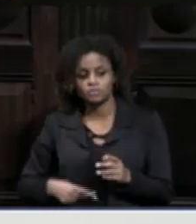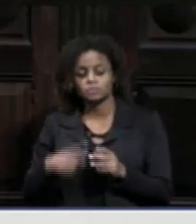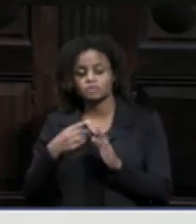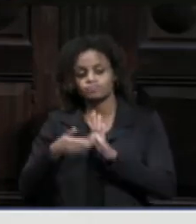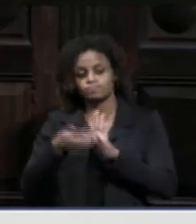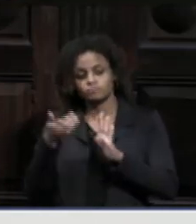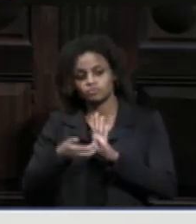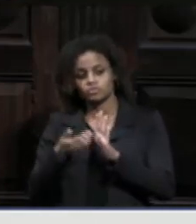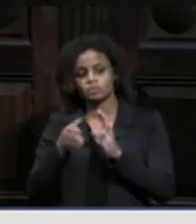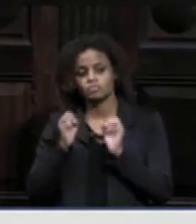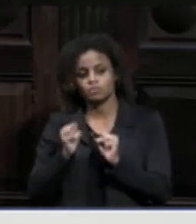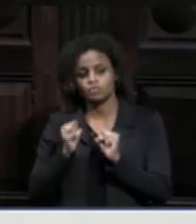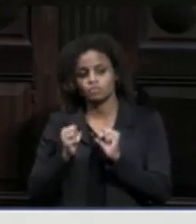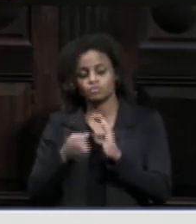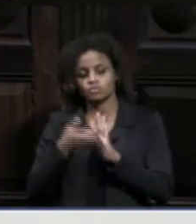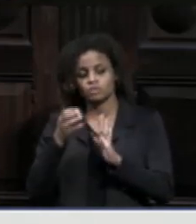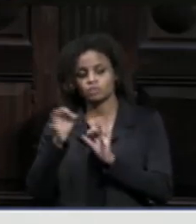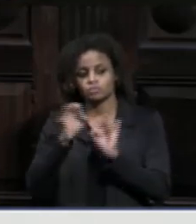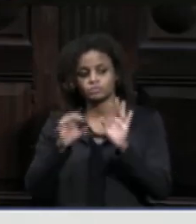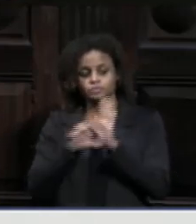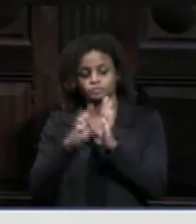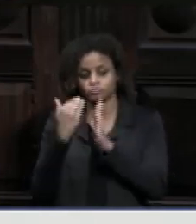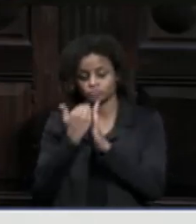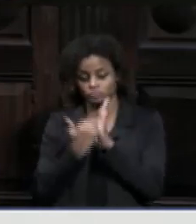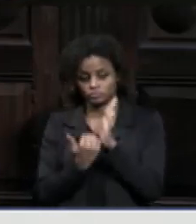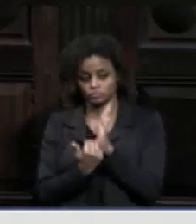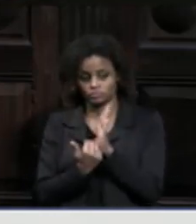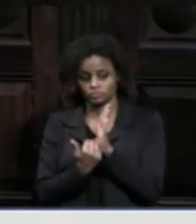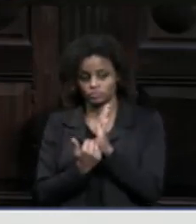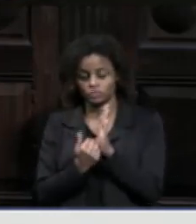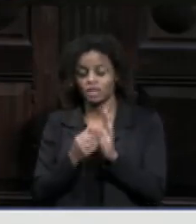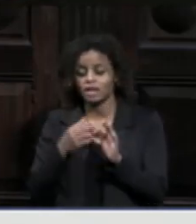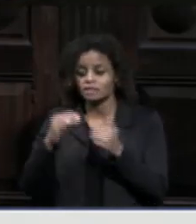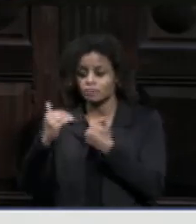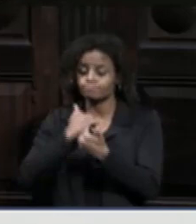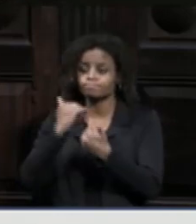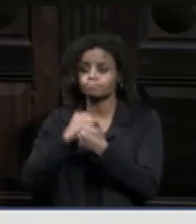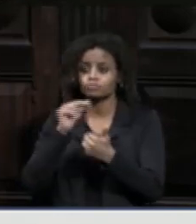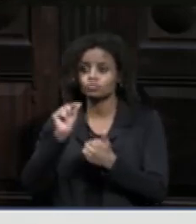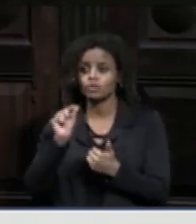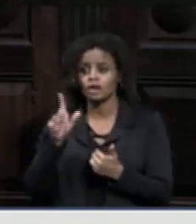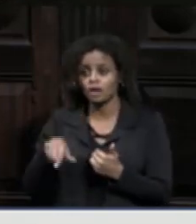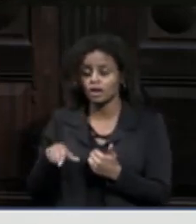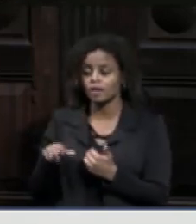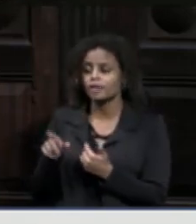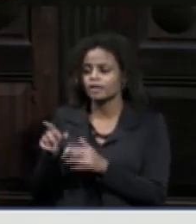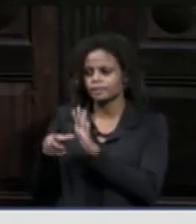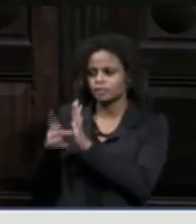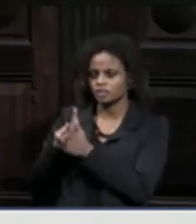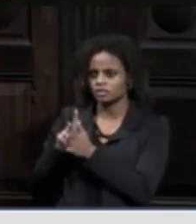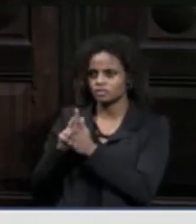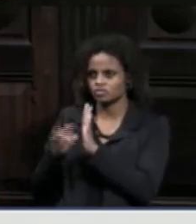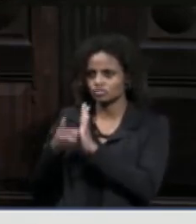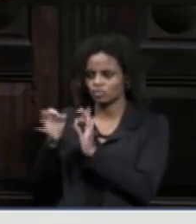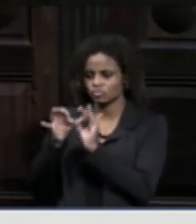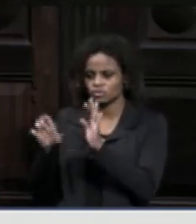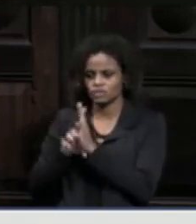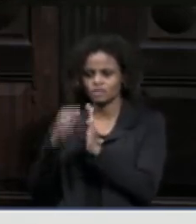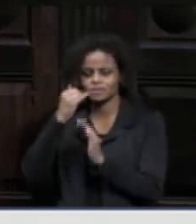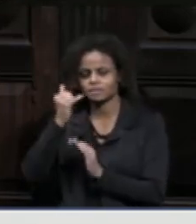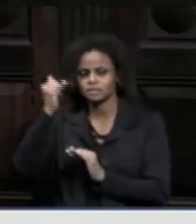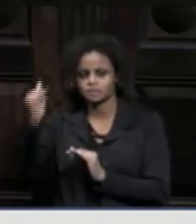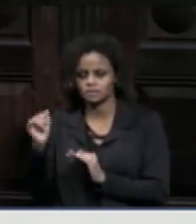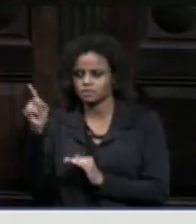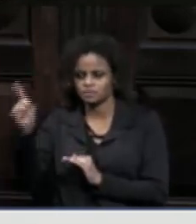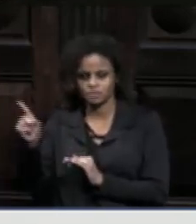pauta. Vossa Excelência me aconselhou a, antes de retirar de pauta, ligar para o deputado Conte Bittencourt para ver